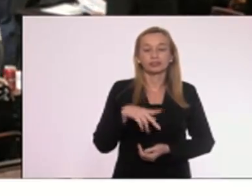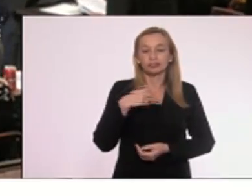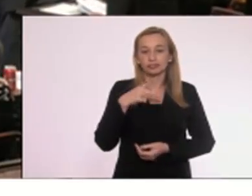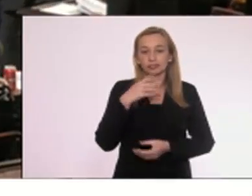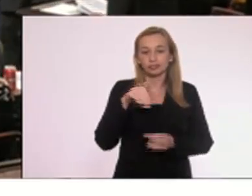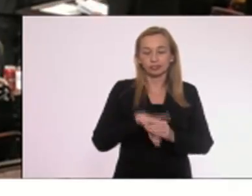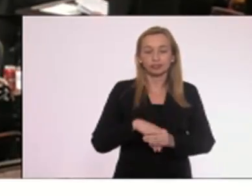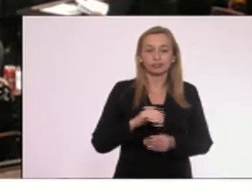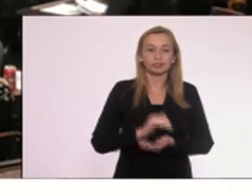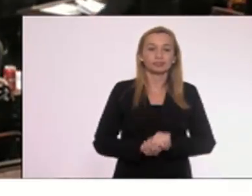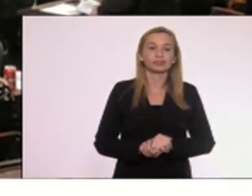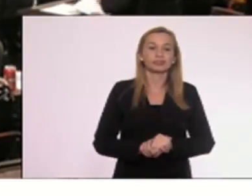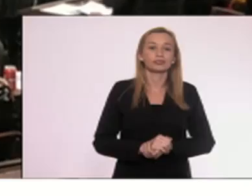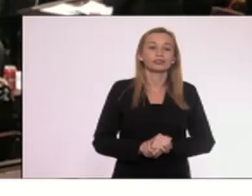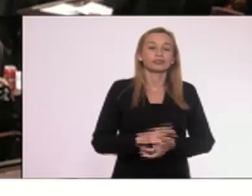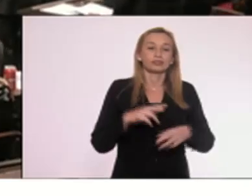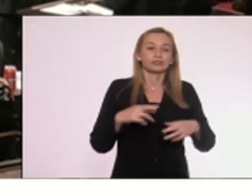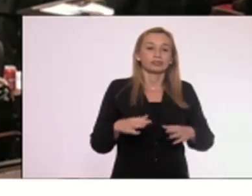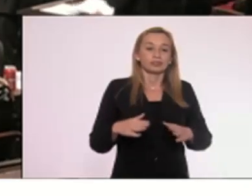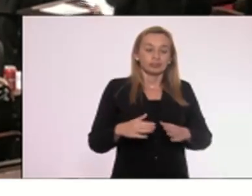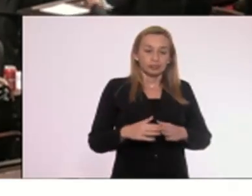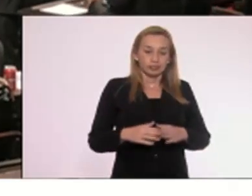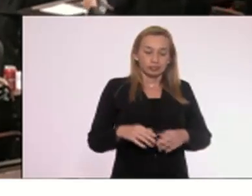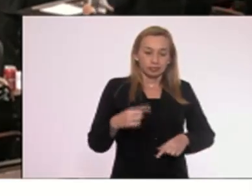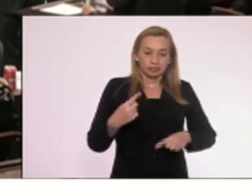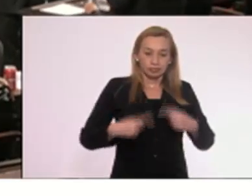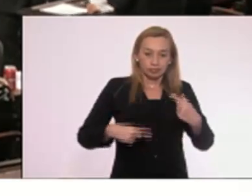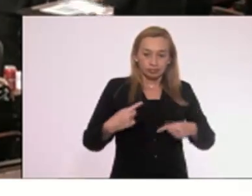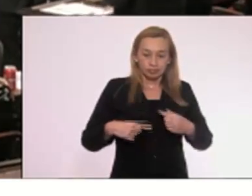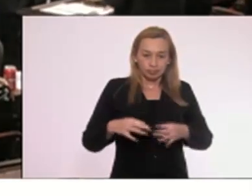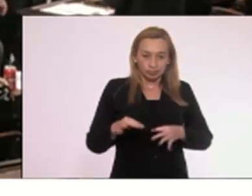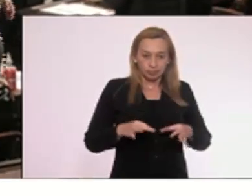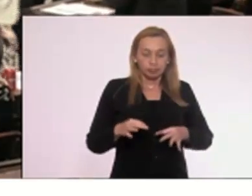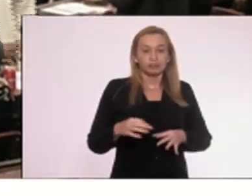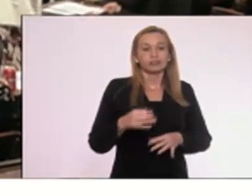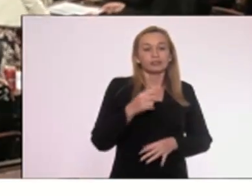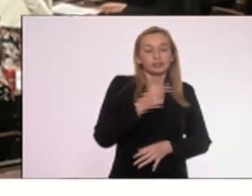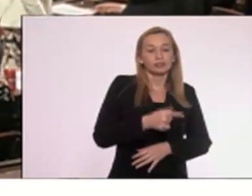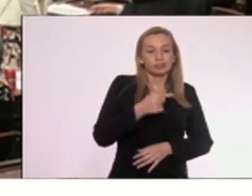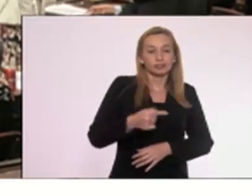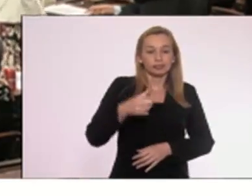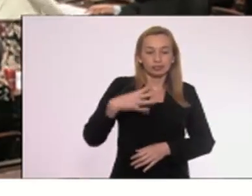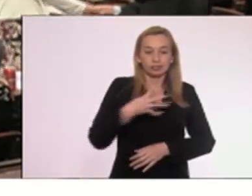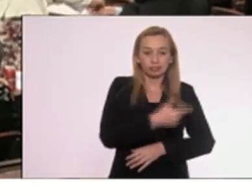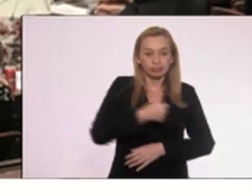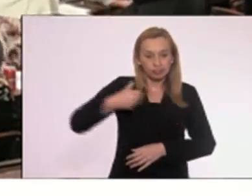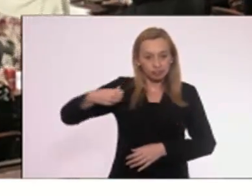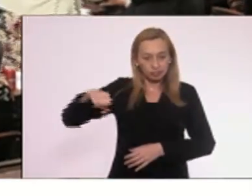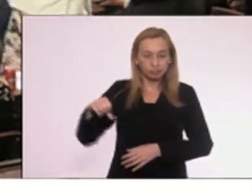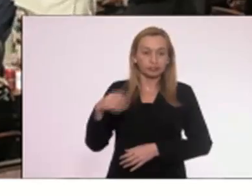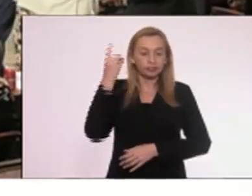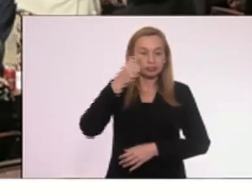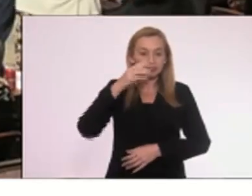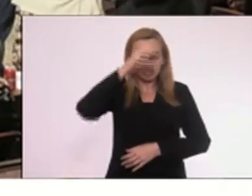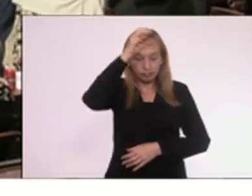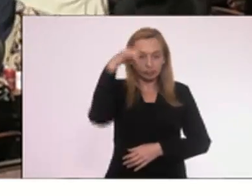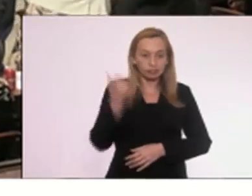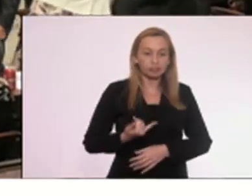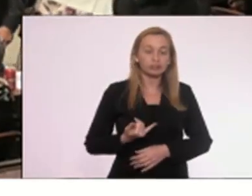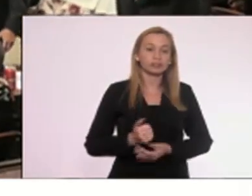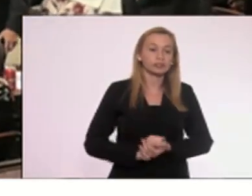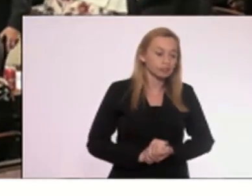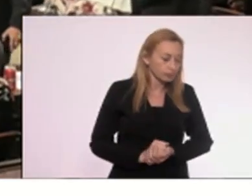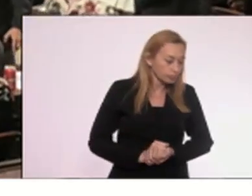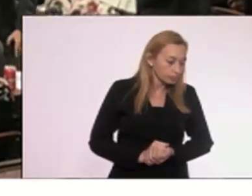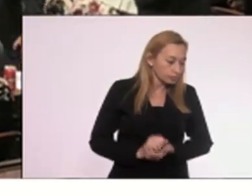pode ser. Em regime de urgência, discussão única, projeto de lei 794/2019, de autoria da deputada Tia Ju, que dispõe sobre a elaboração e publicação do